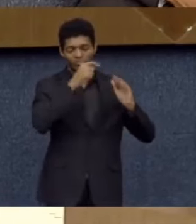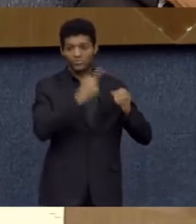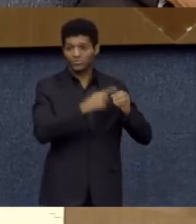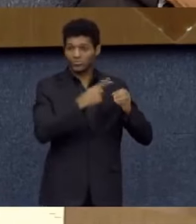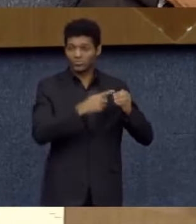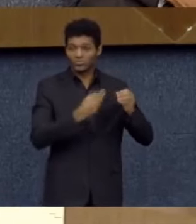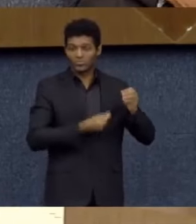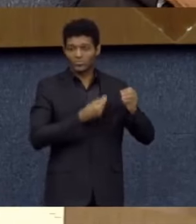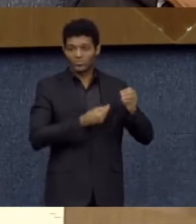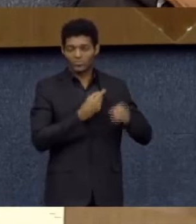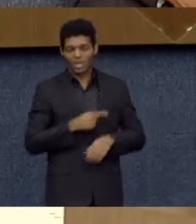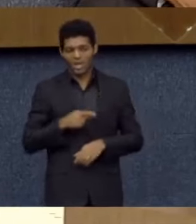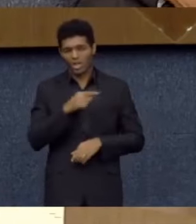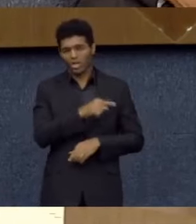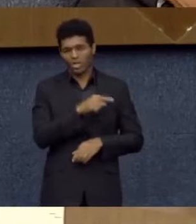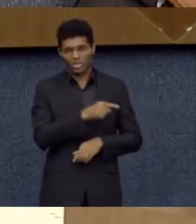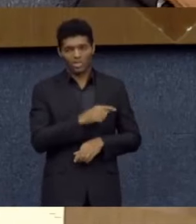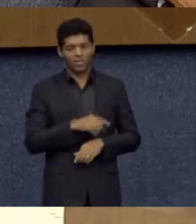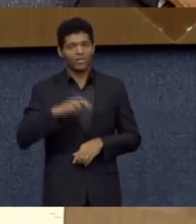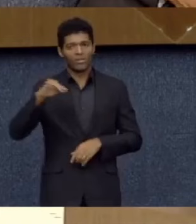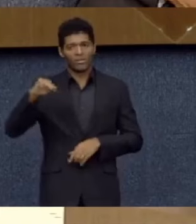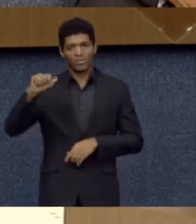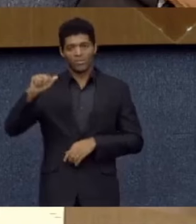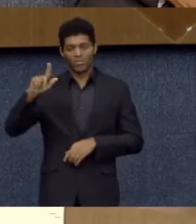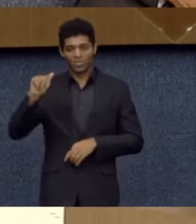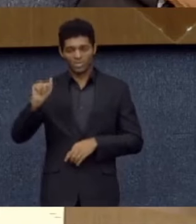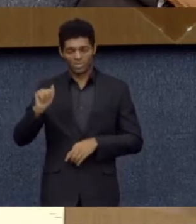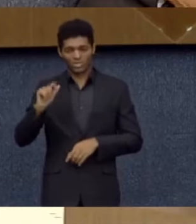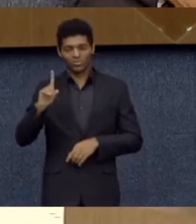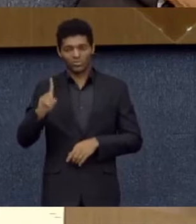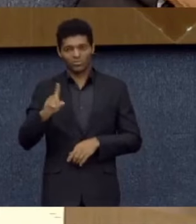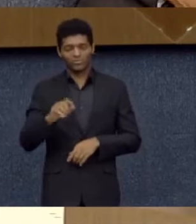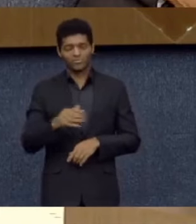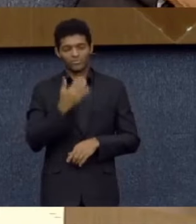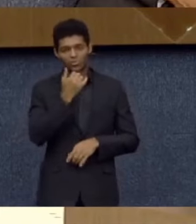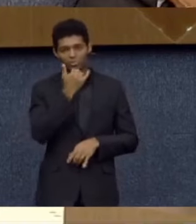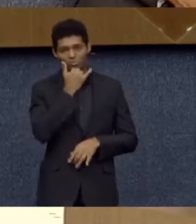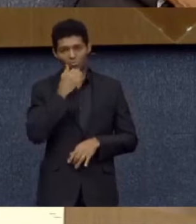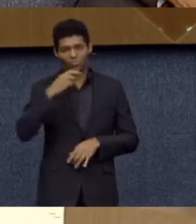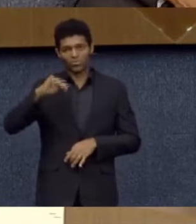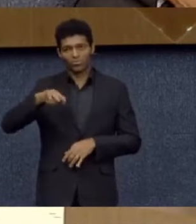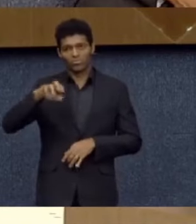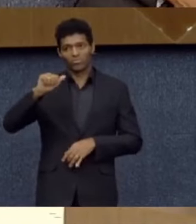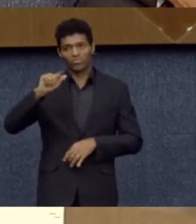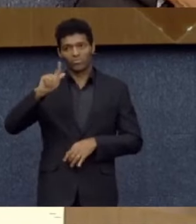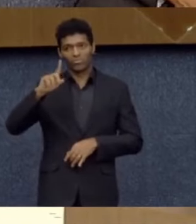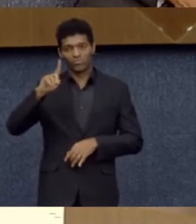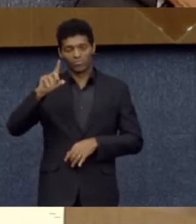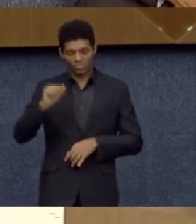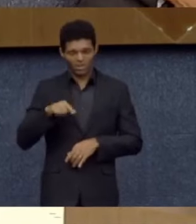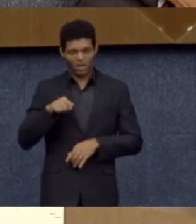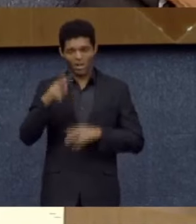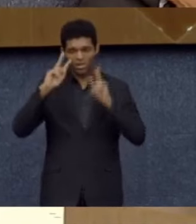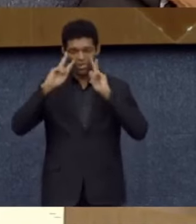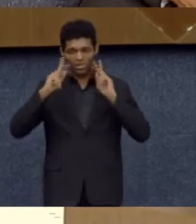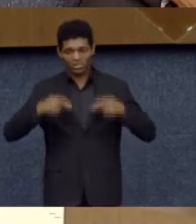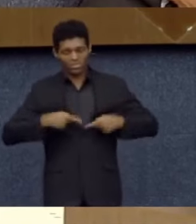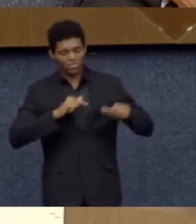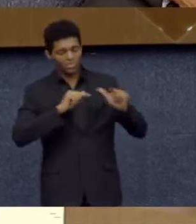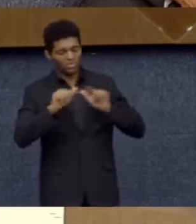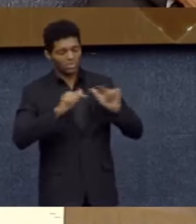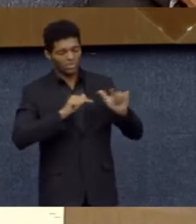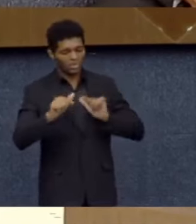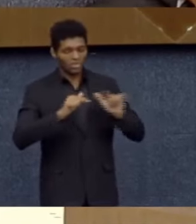Essa é a nossa querida Magda, uma empreendedora nata. Magda é reconhecida por sua atuação dinâmica